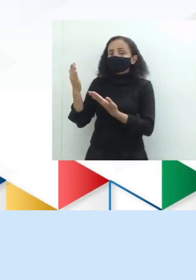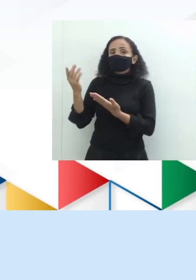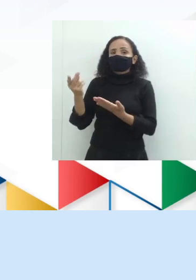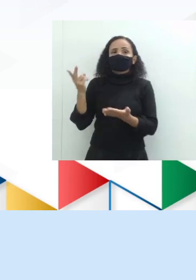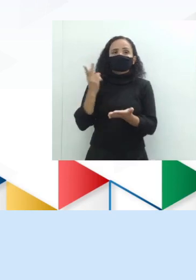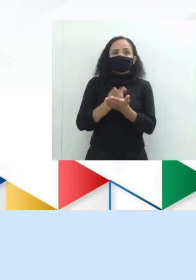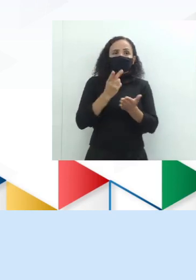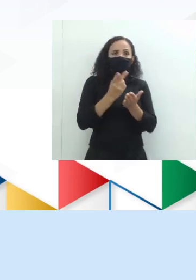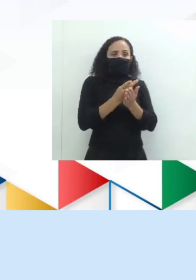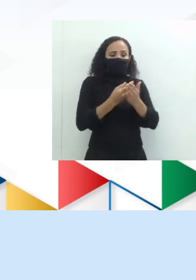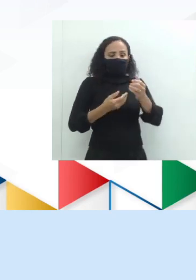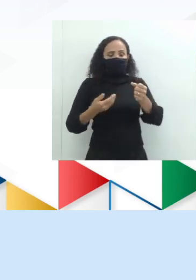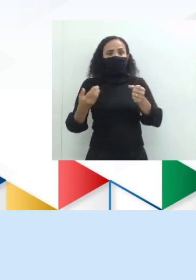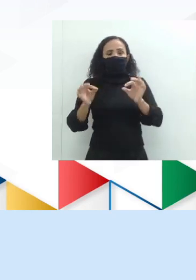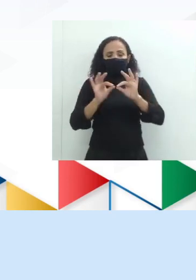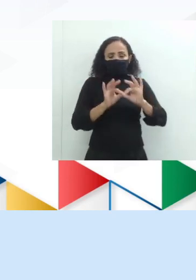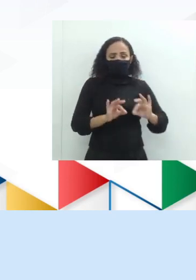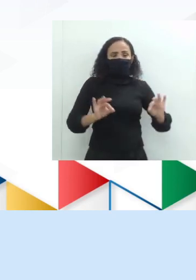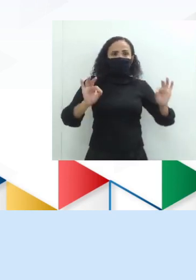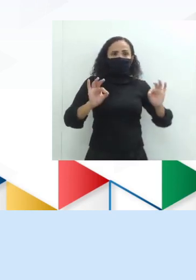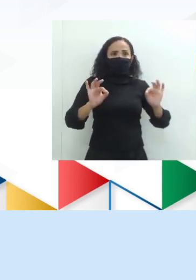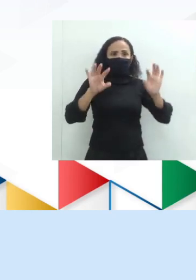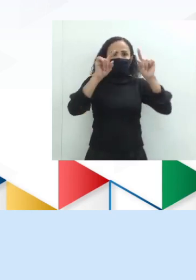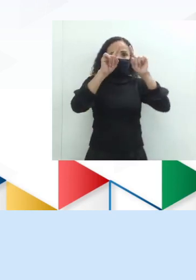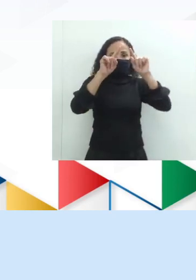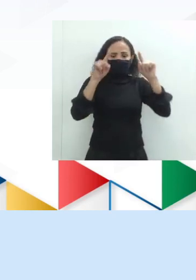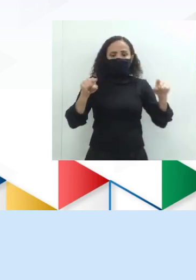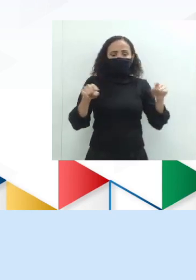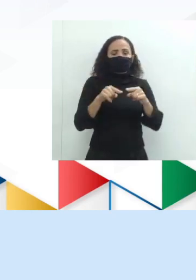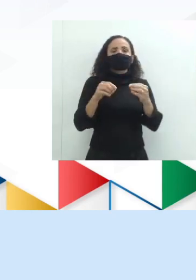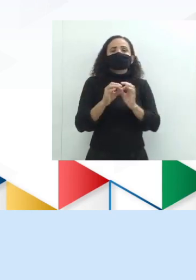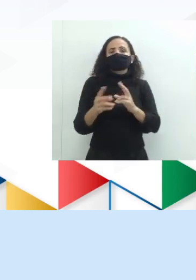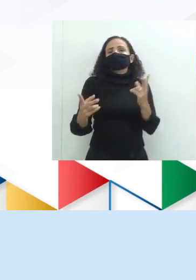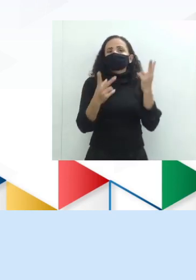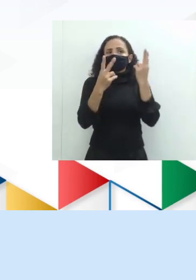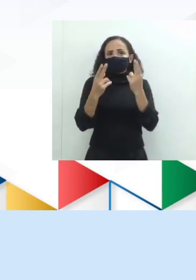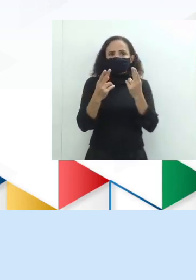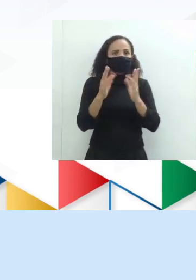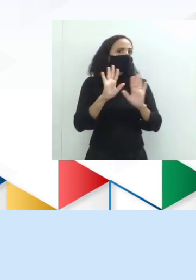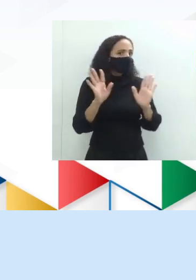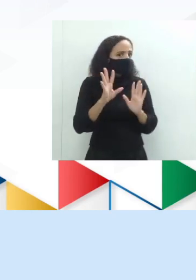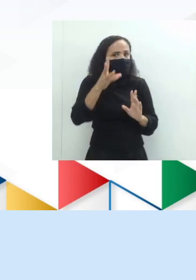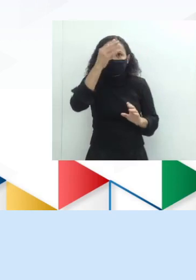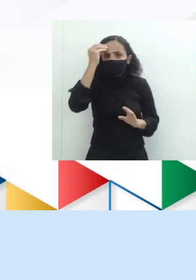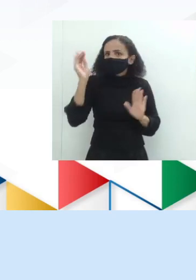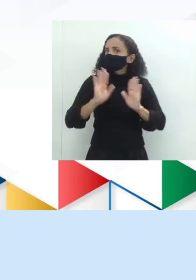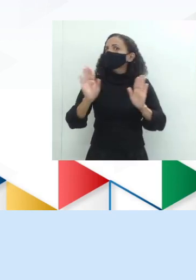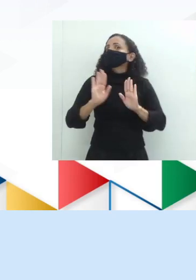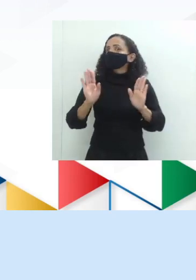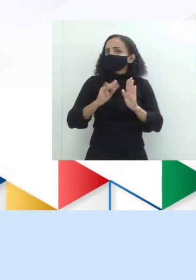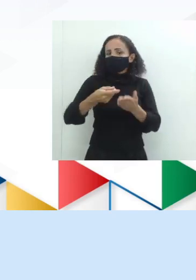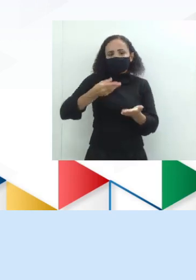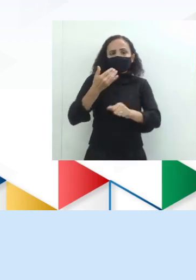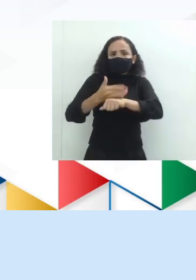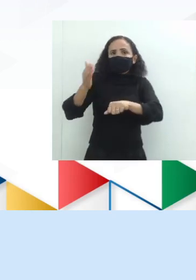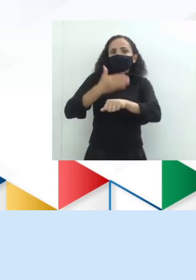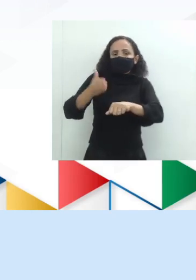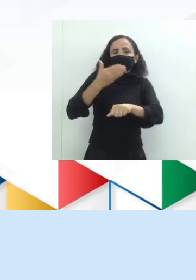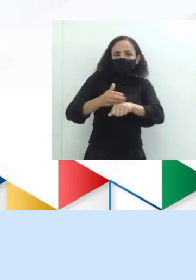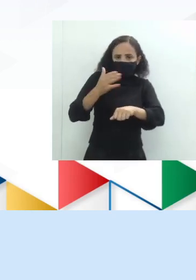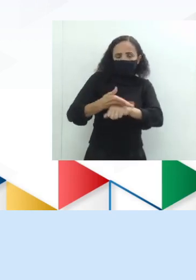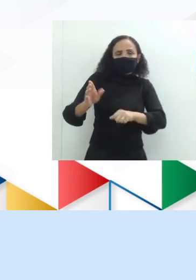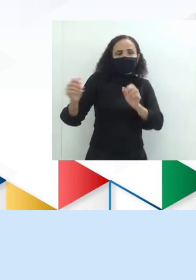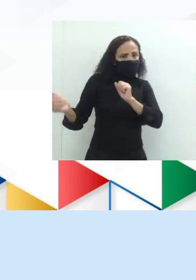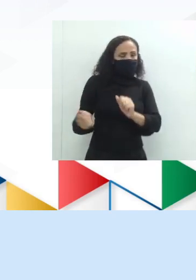da base serão iguais, idênticos, ok? Não vai esquecer disso. Vamos fazer bastante exercício para você lembrar